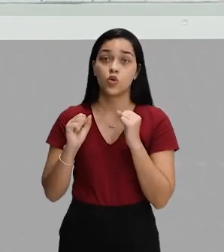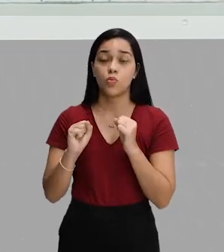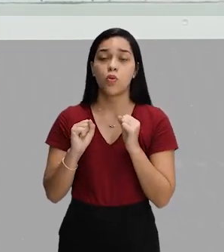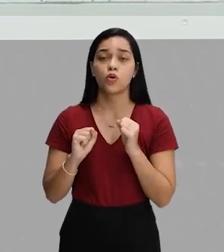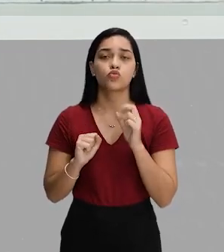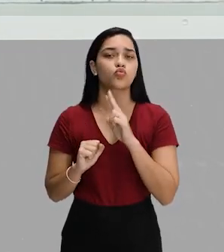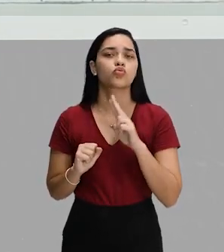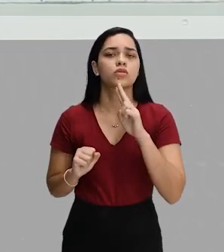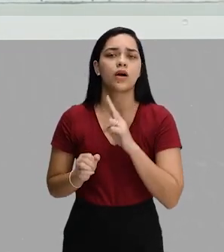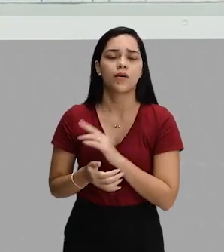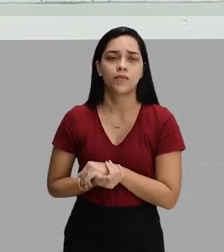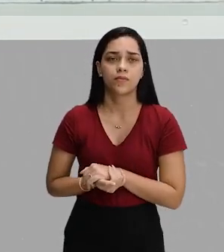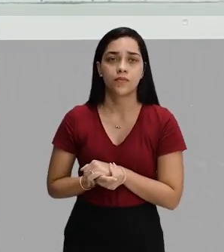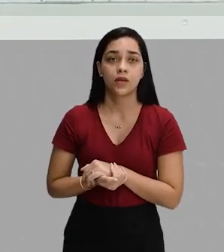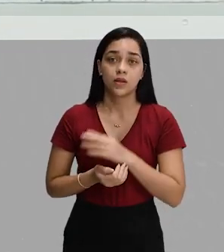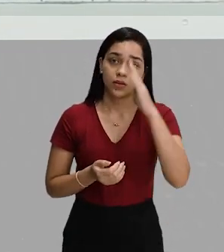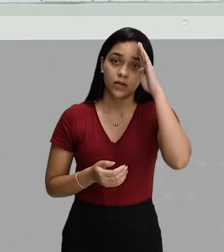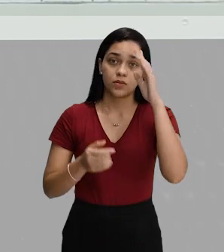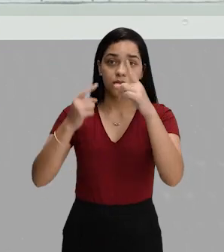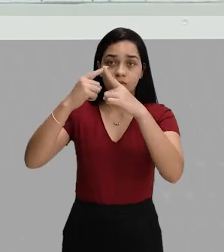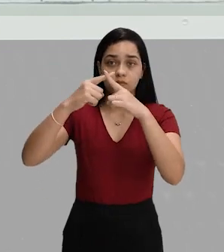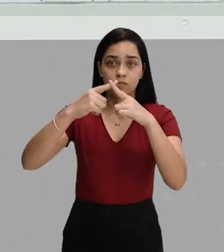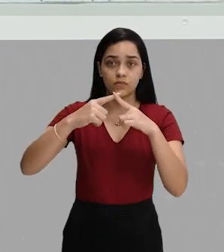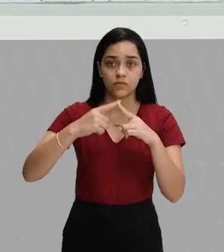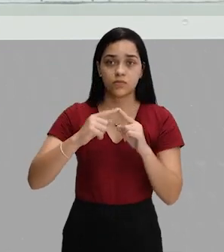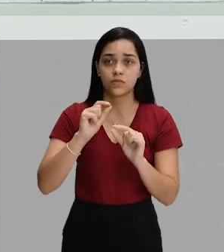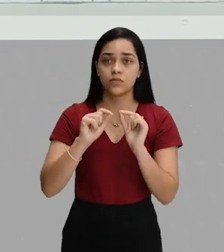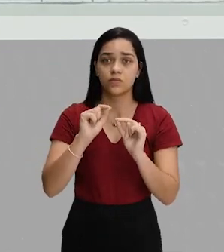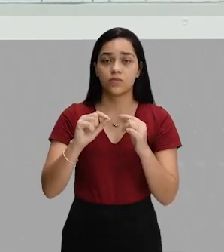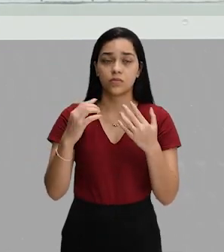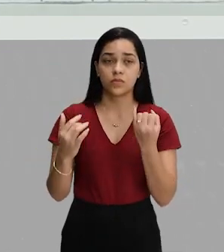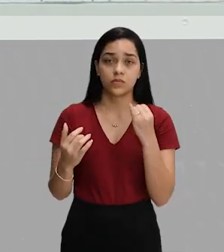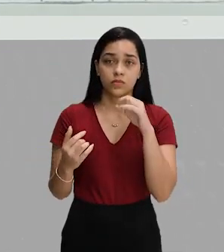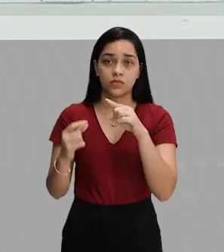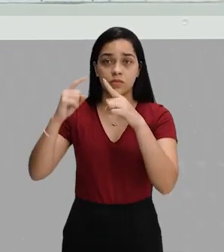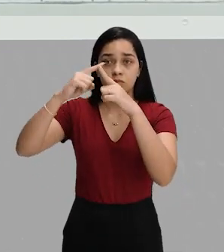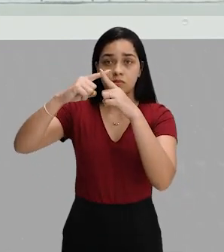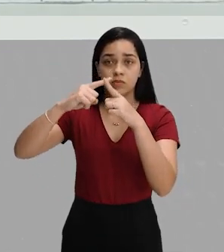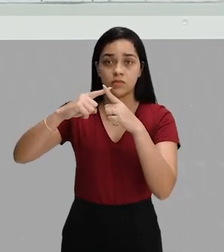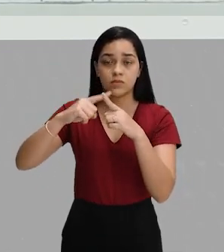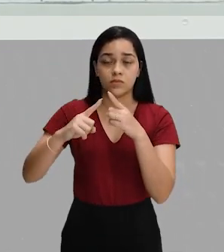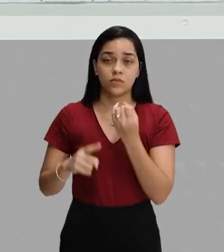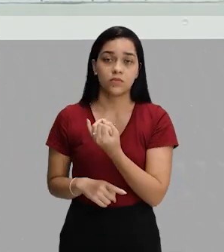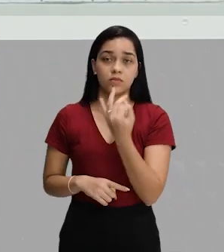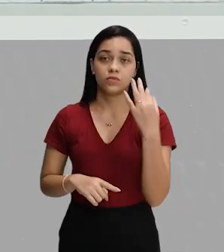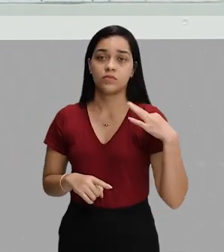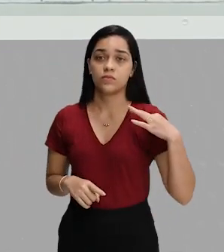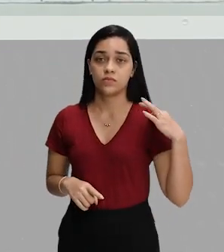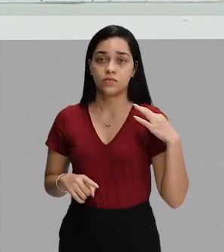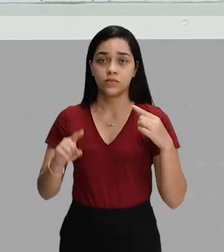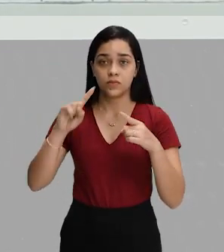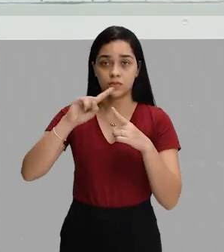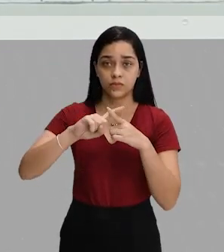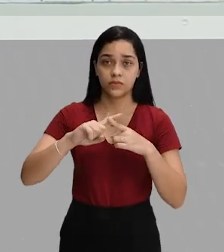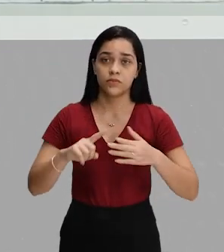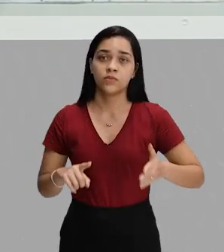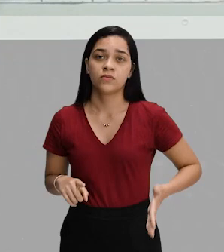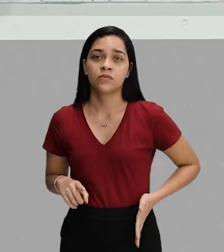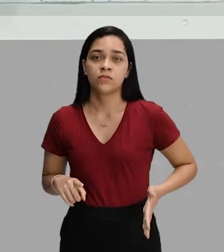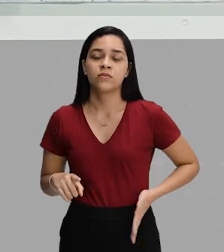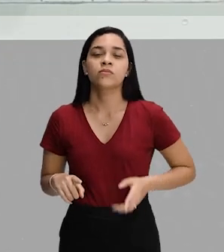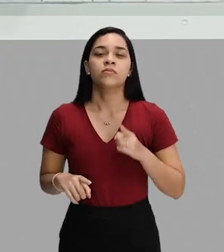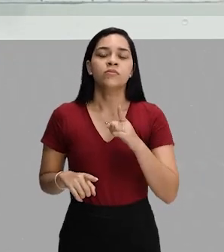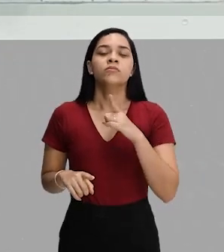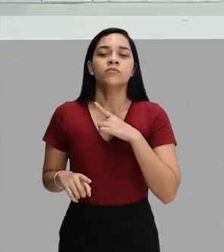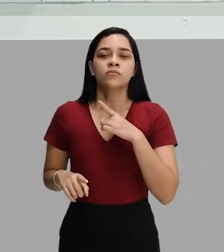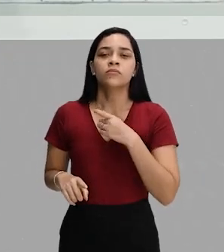vestir? Pelo princípio multiplicativo, ele fala o seguinte, ó, que se você multiplicar a quantidade de camisas pela quantidade de calças, você